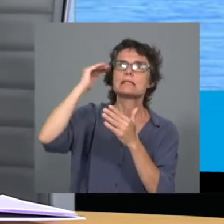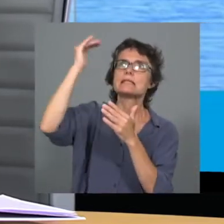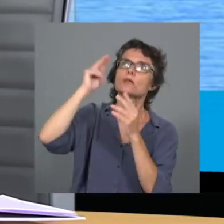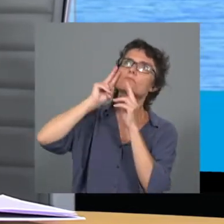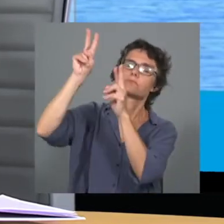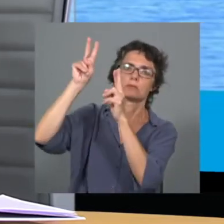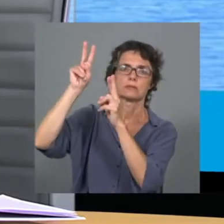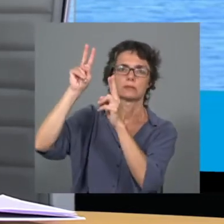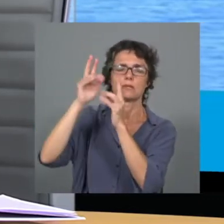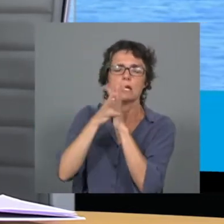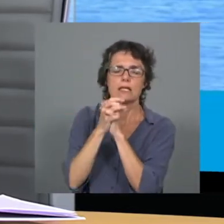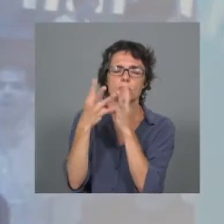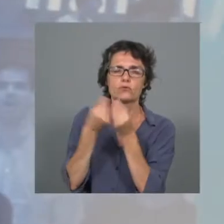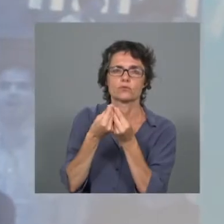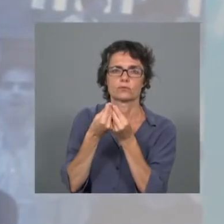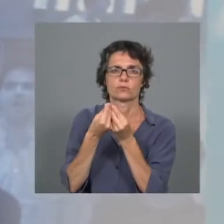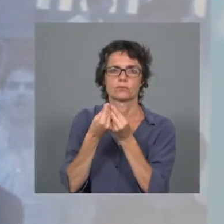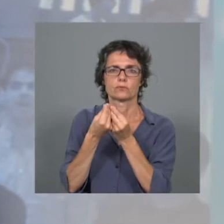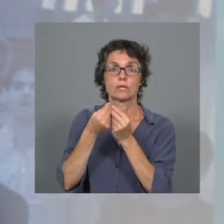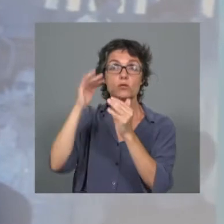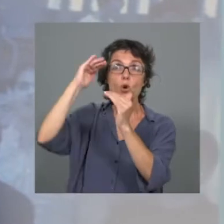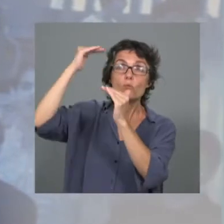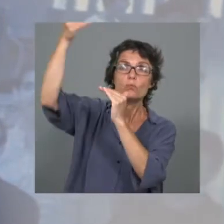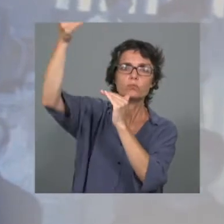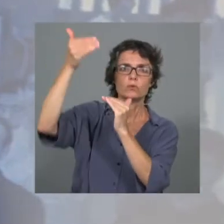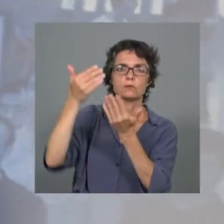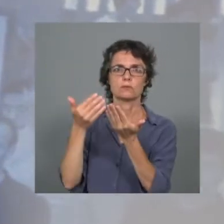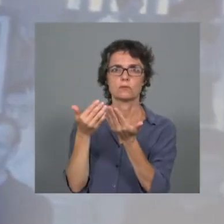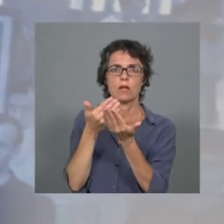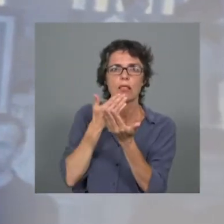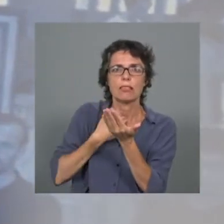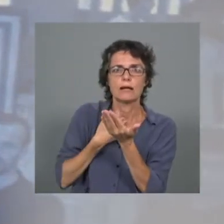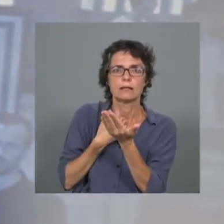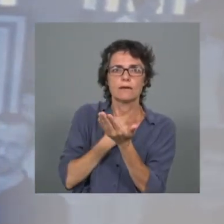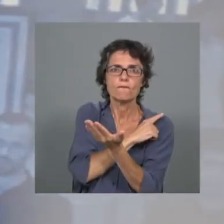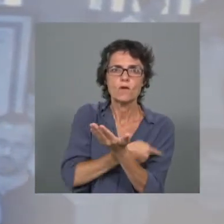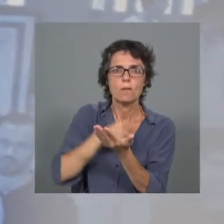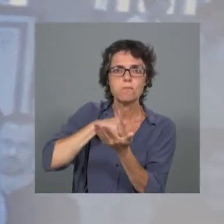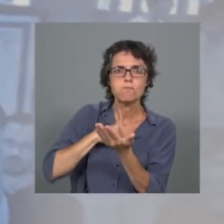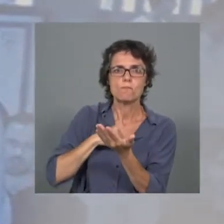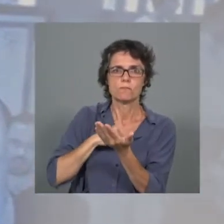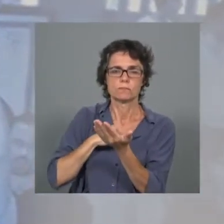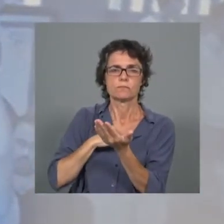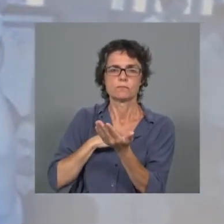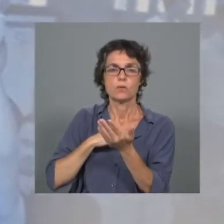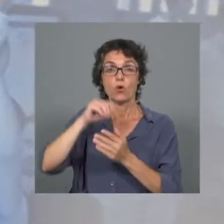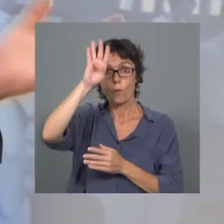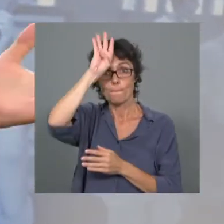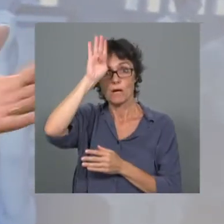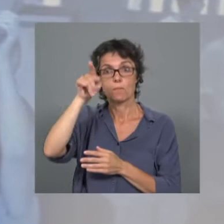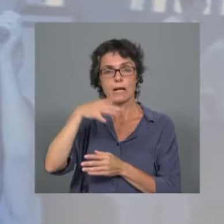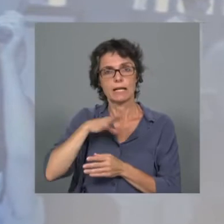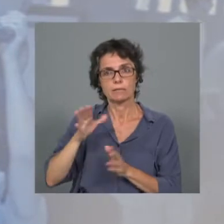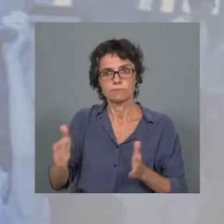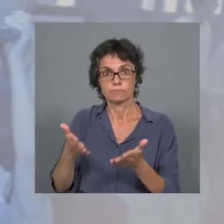aí que é o que eu fixei, é o que me fica na minha memória. E é um horizonte que está presente e que vemos que o Papa o mantém, apesar da